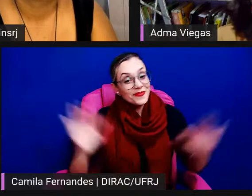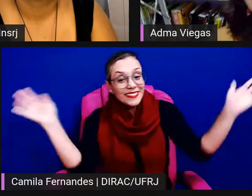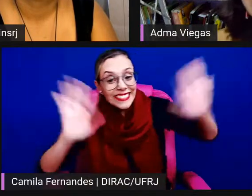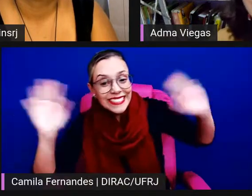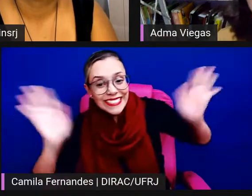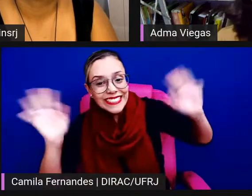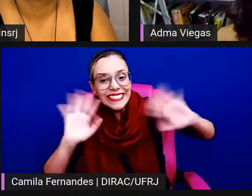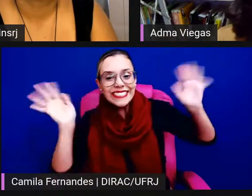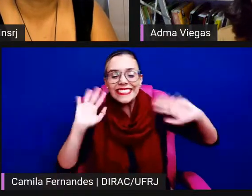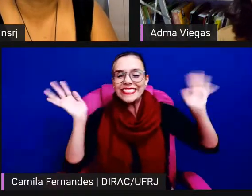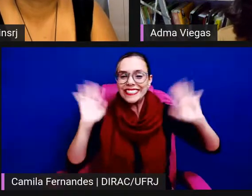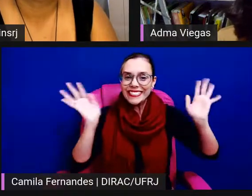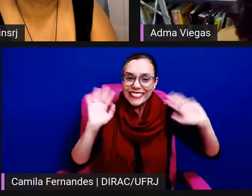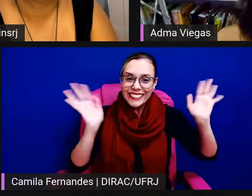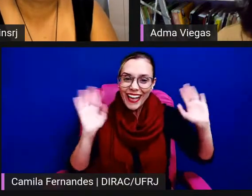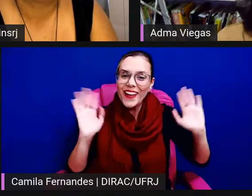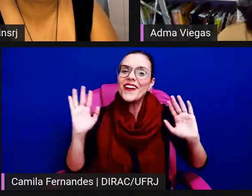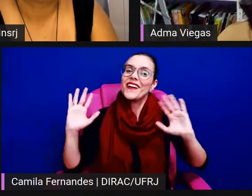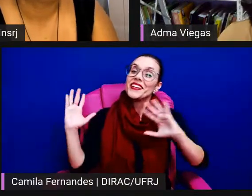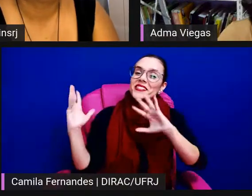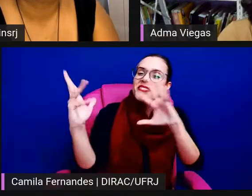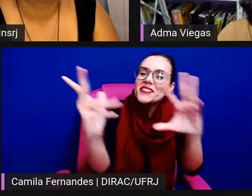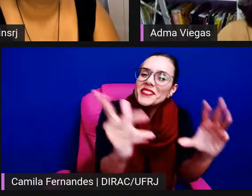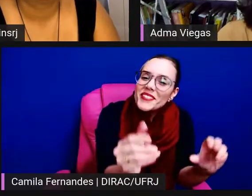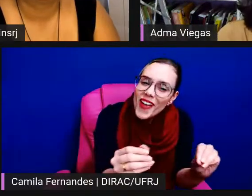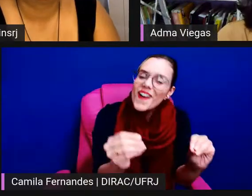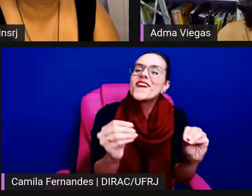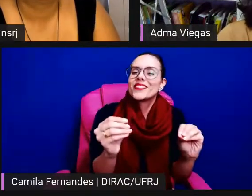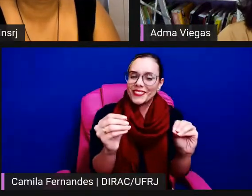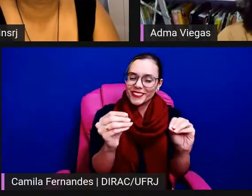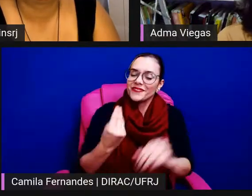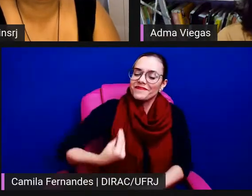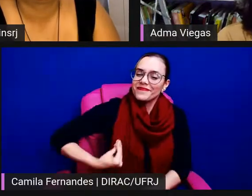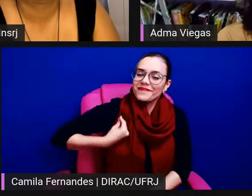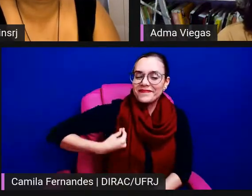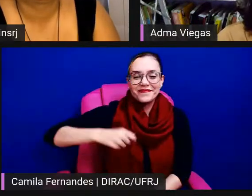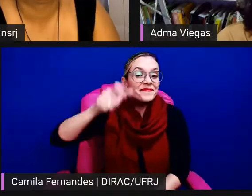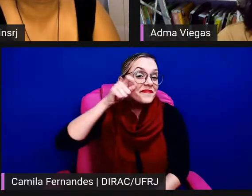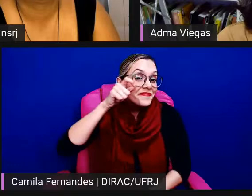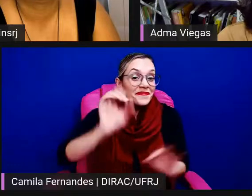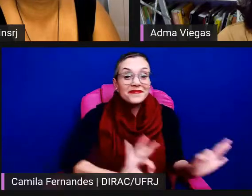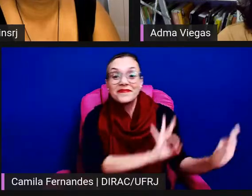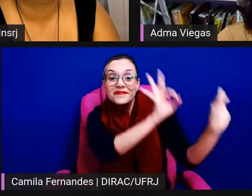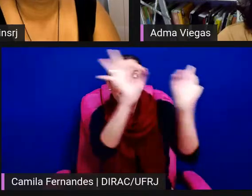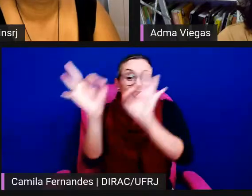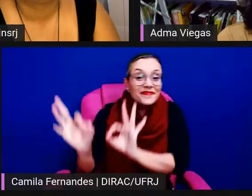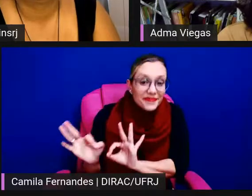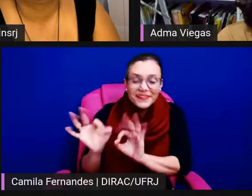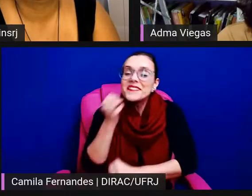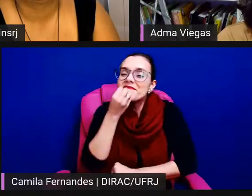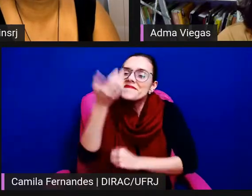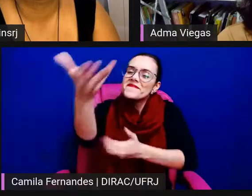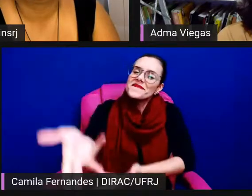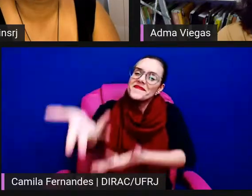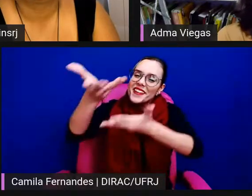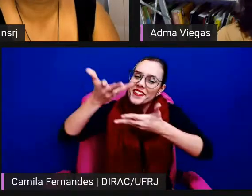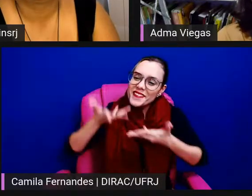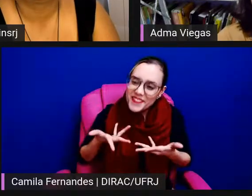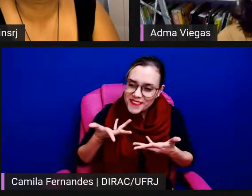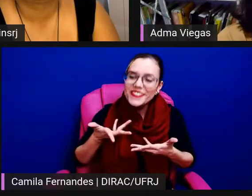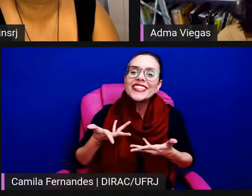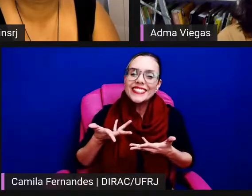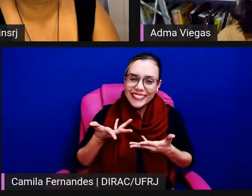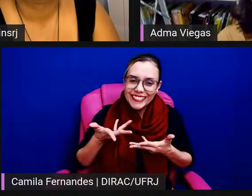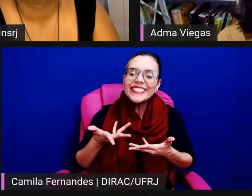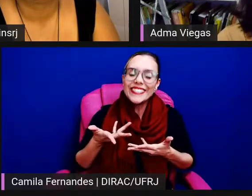Olá a todos, todas e todes. Sejam todos muito bem-vindos e bem-vindas e bem-vindes ao